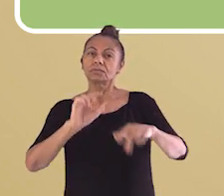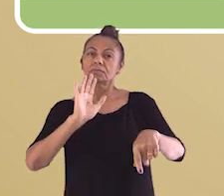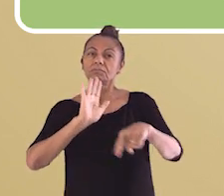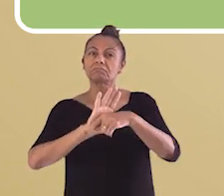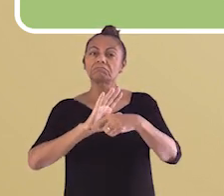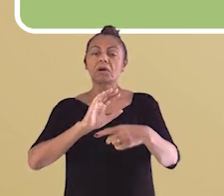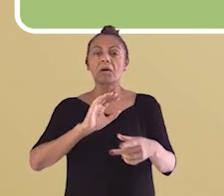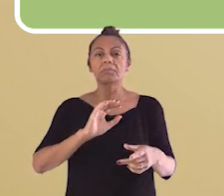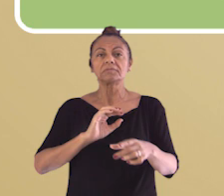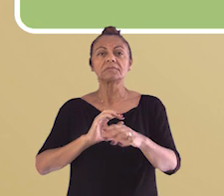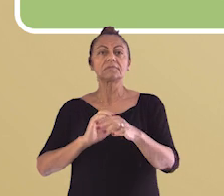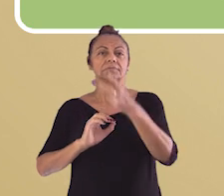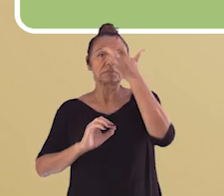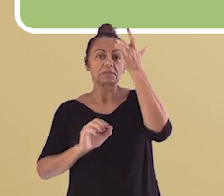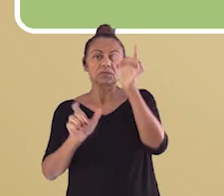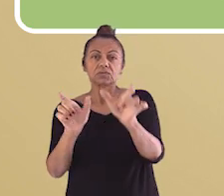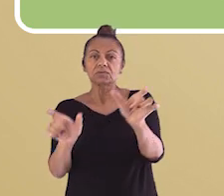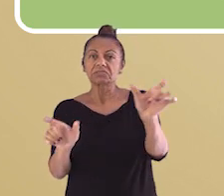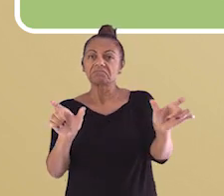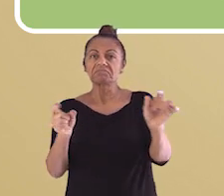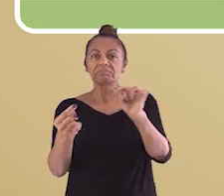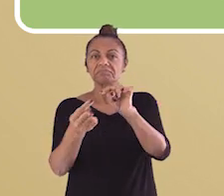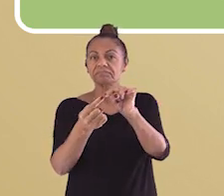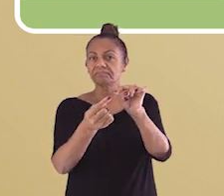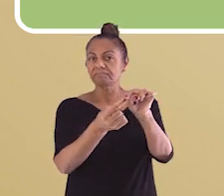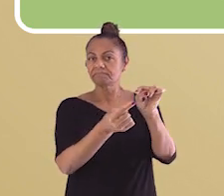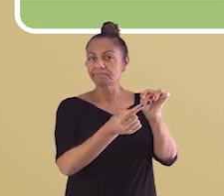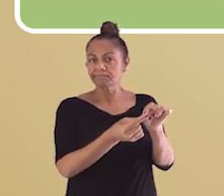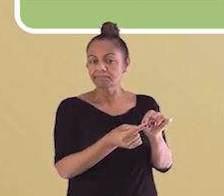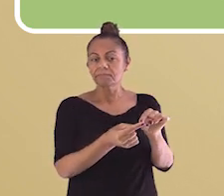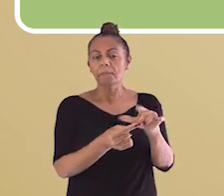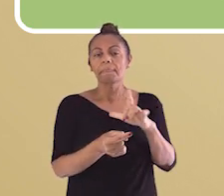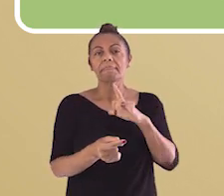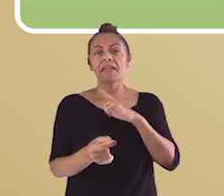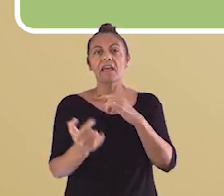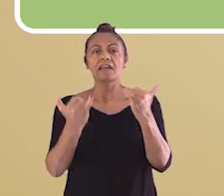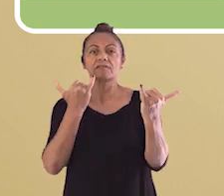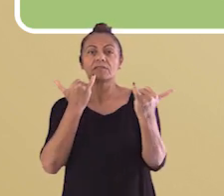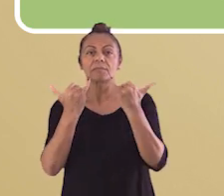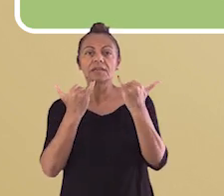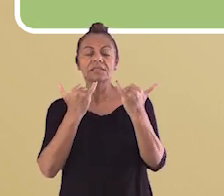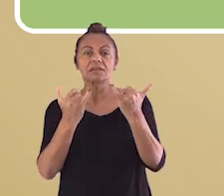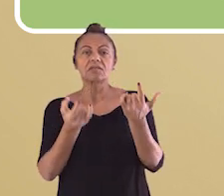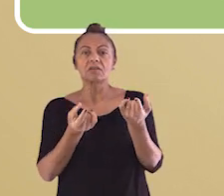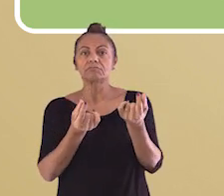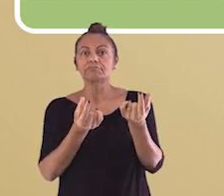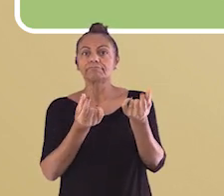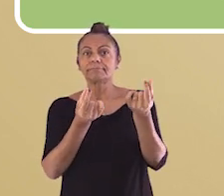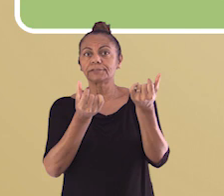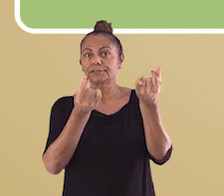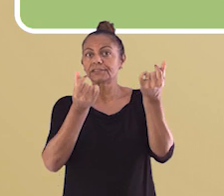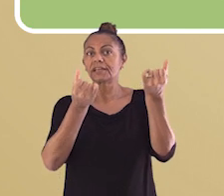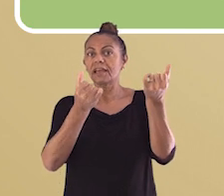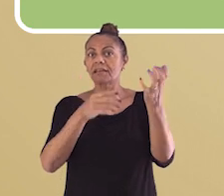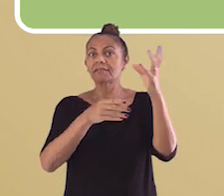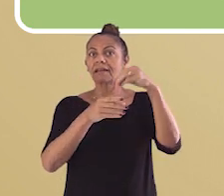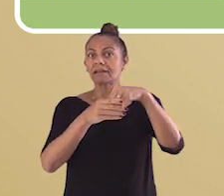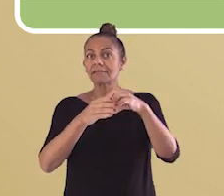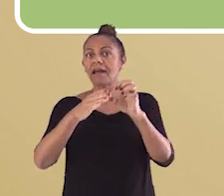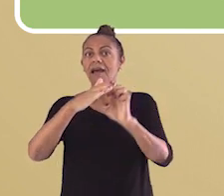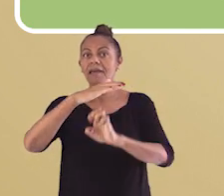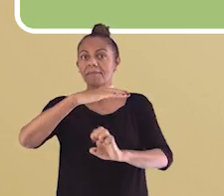pessoas. E essas informações valem muito dinheiro para as empresas e são coletadas o tempo